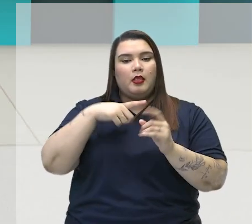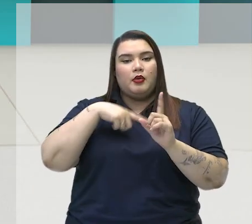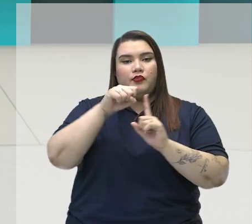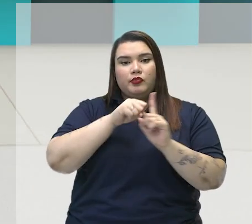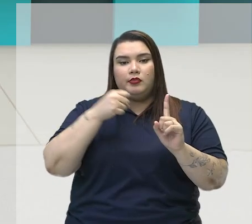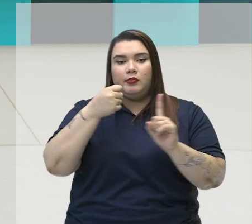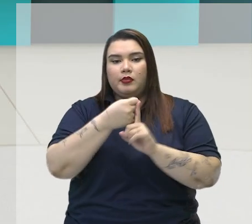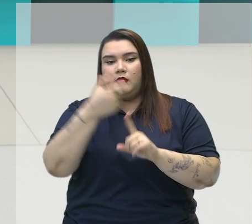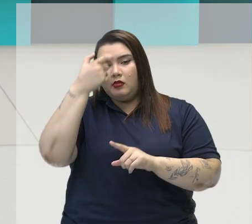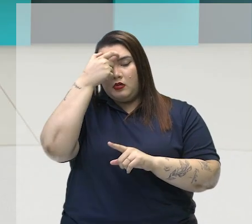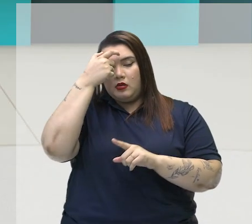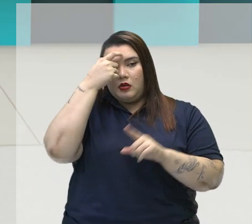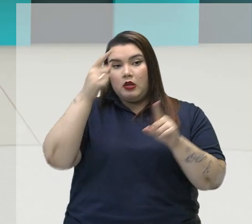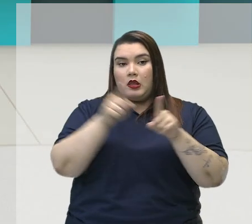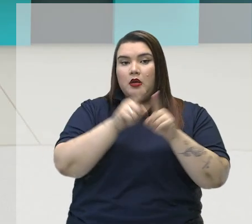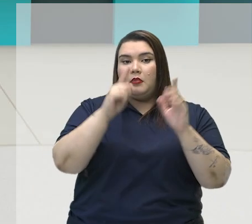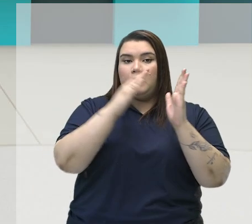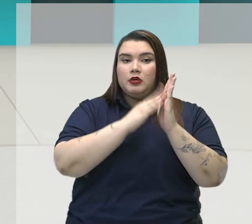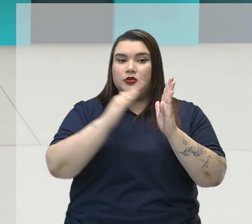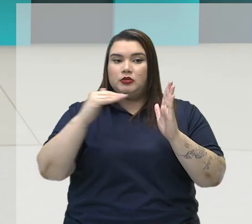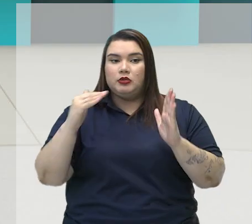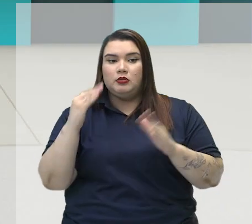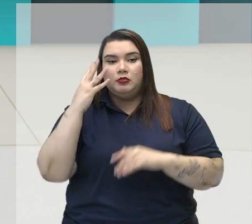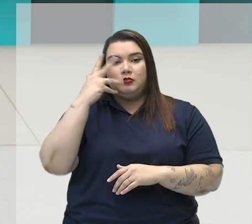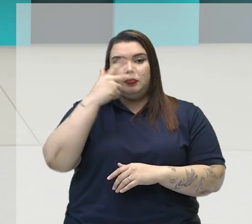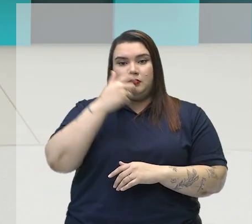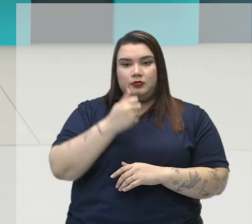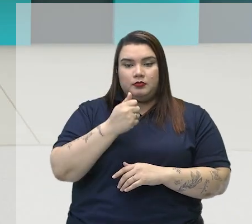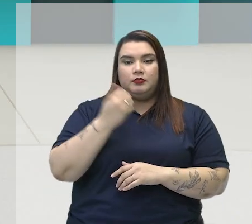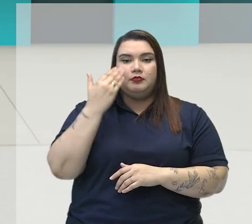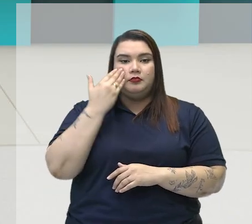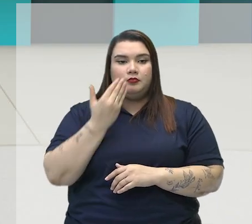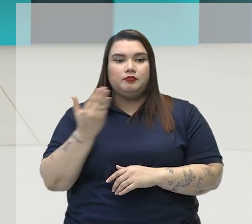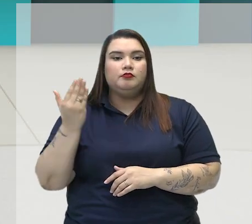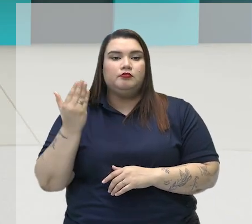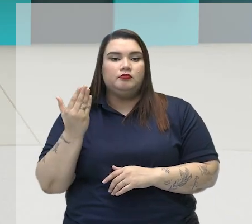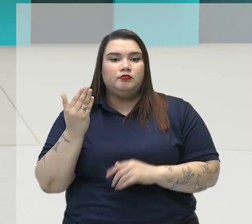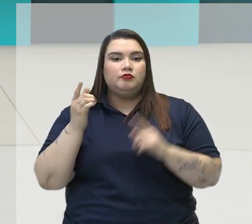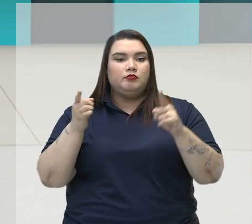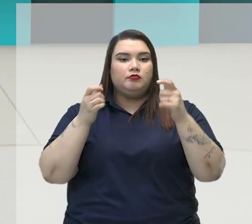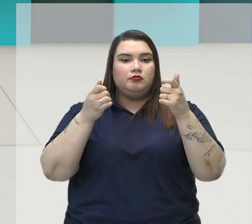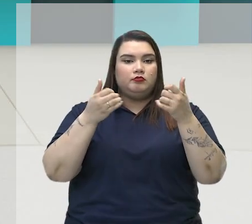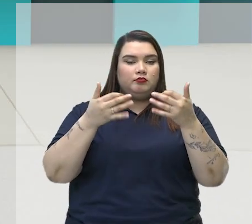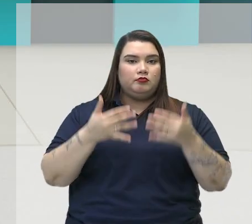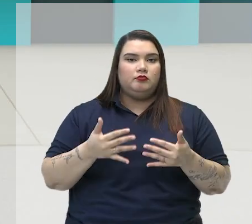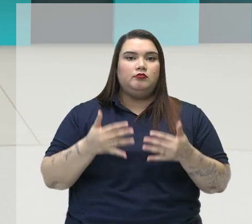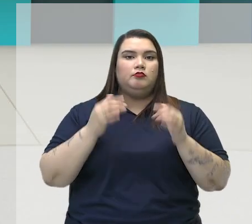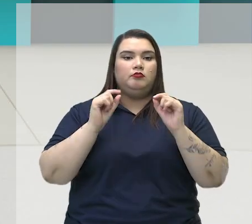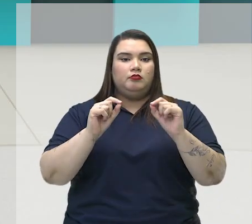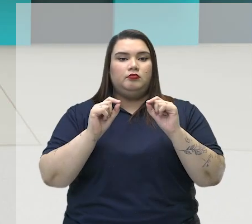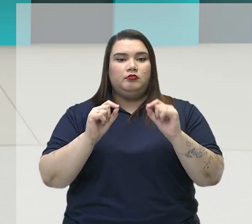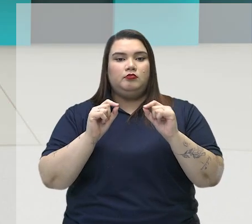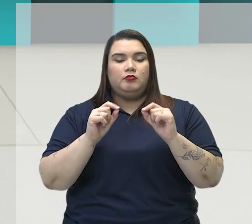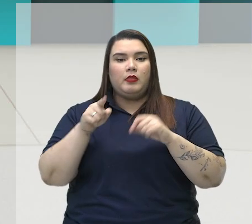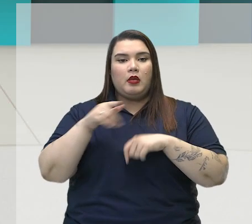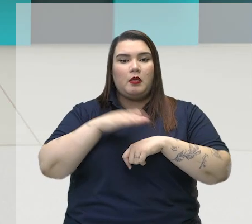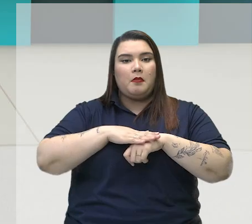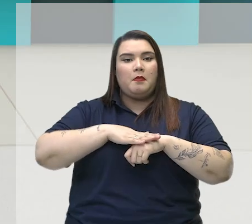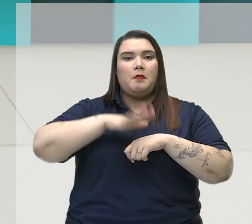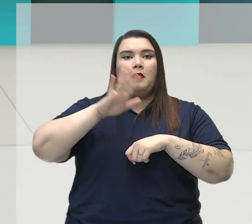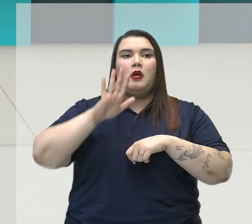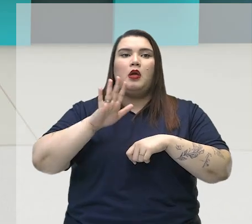consciência social e beleza estética. Então, ele é considerado um